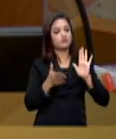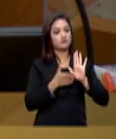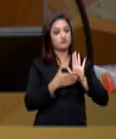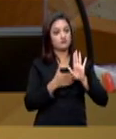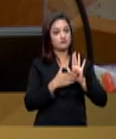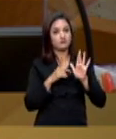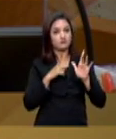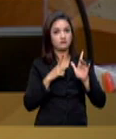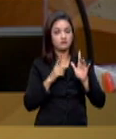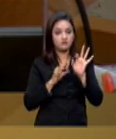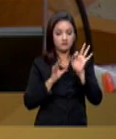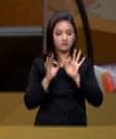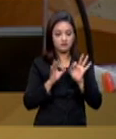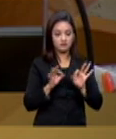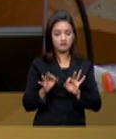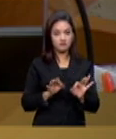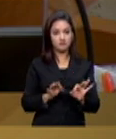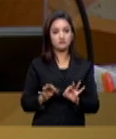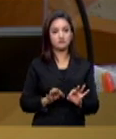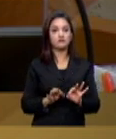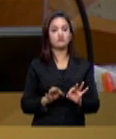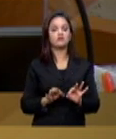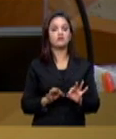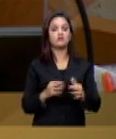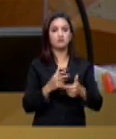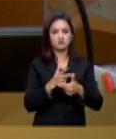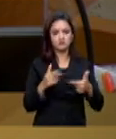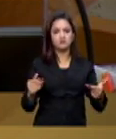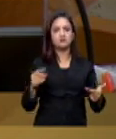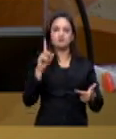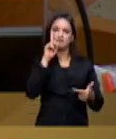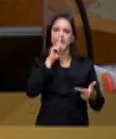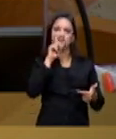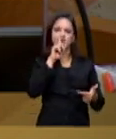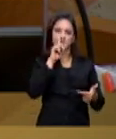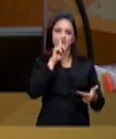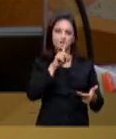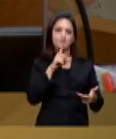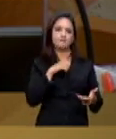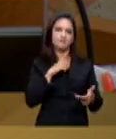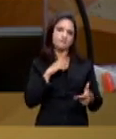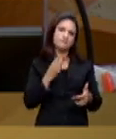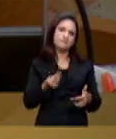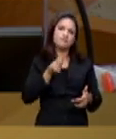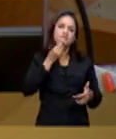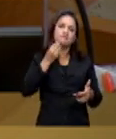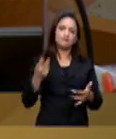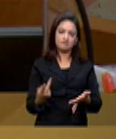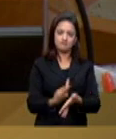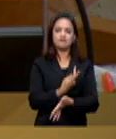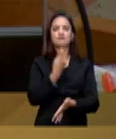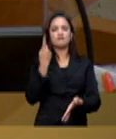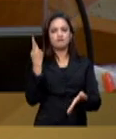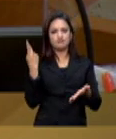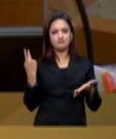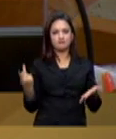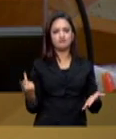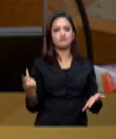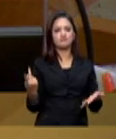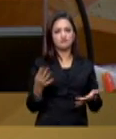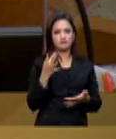que estava, que a meu ver, poderia ser, de alguma